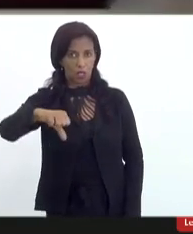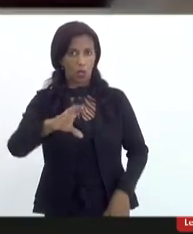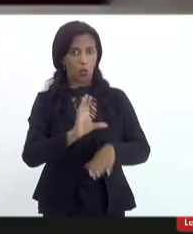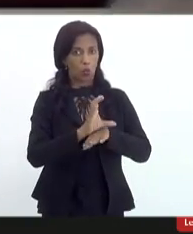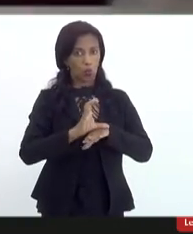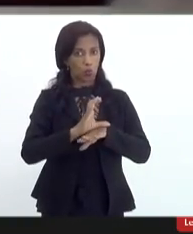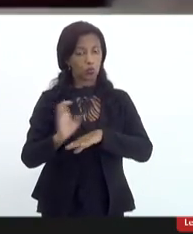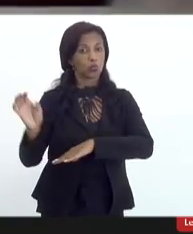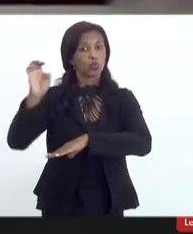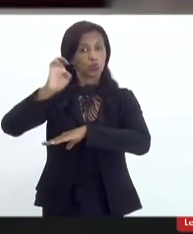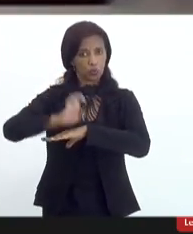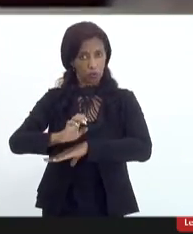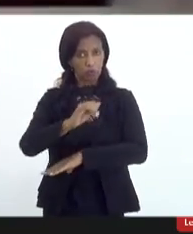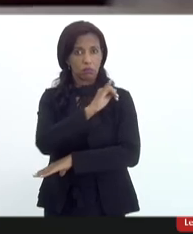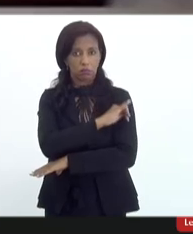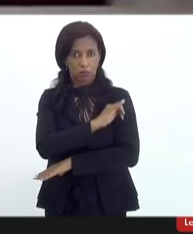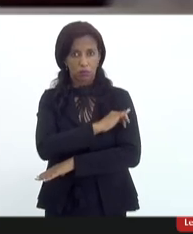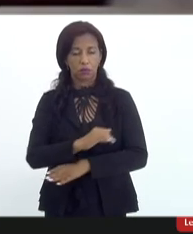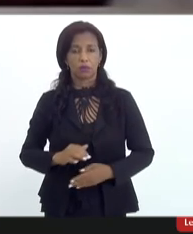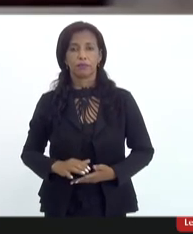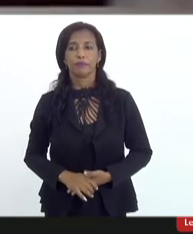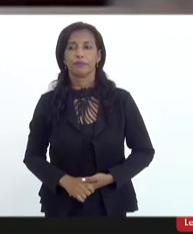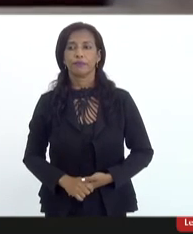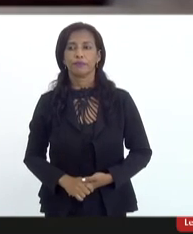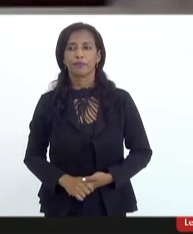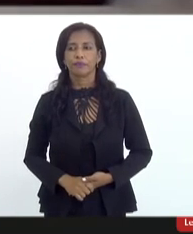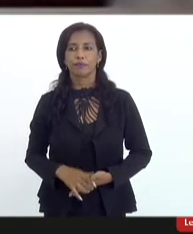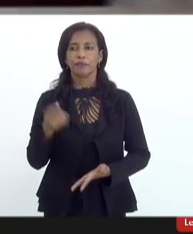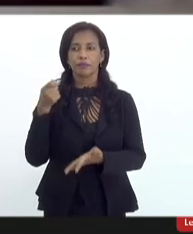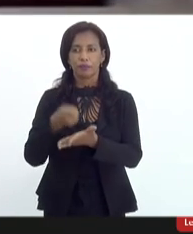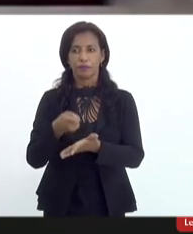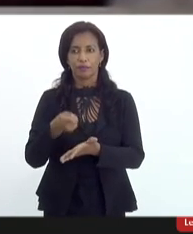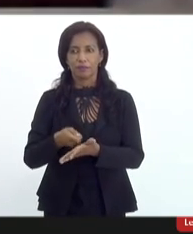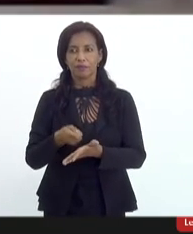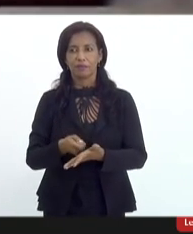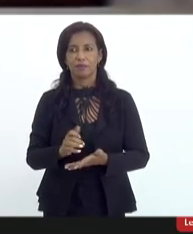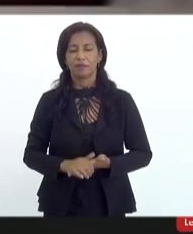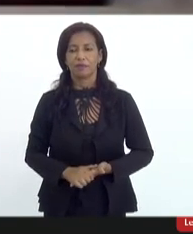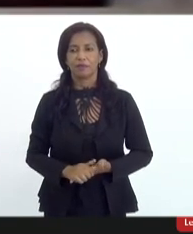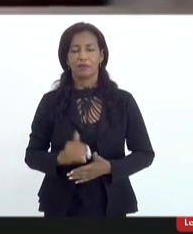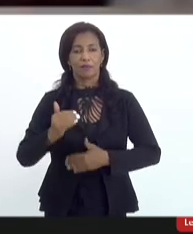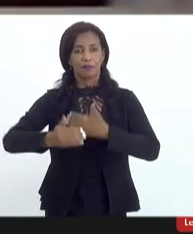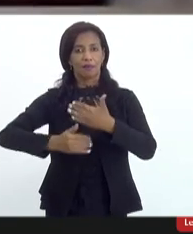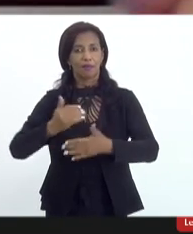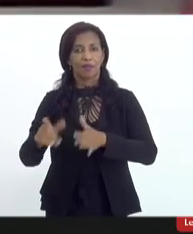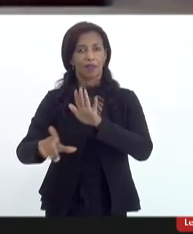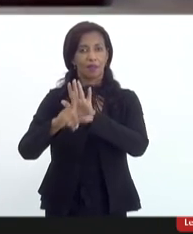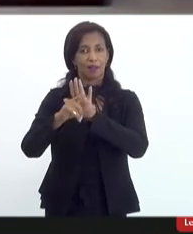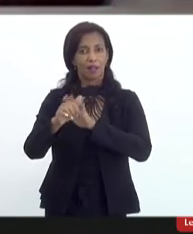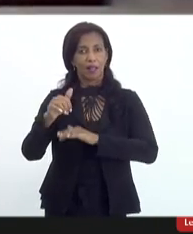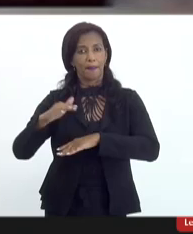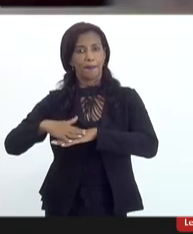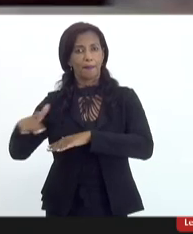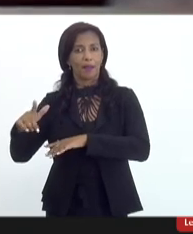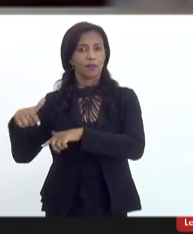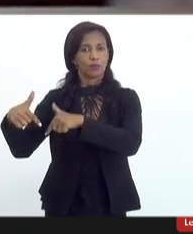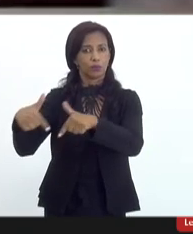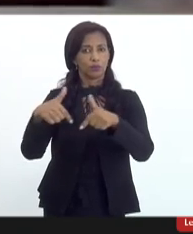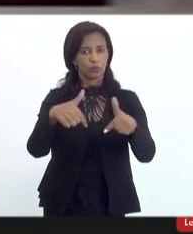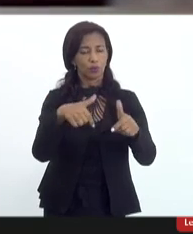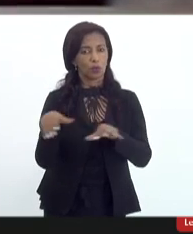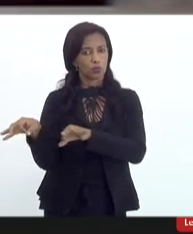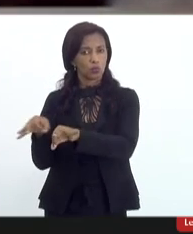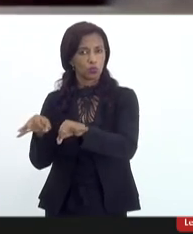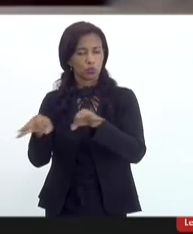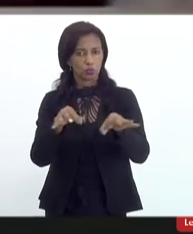Constituição do Estado do Rio de Janeiro, que garantiu, através da lei e dos demais atos de seus órgãos e